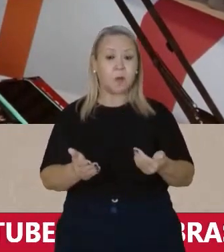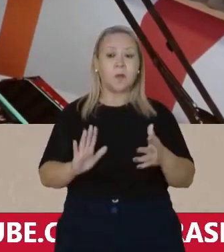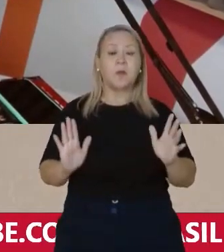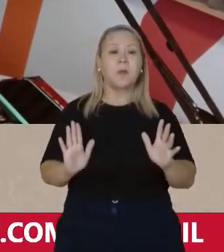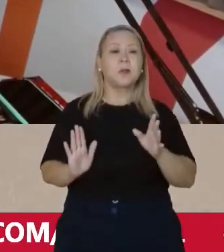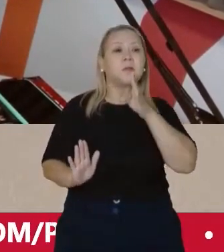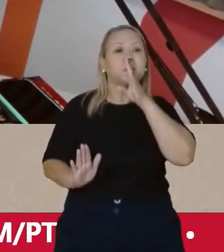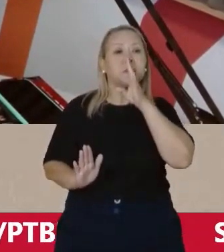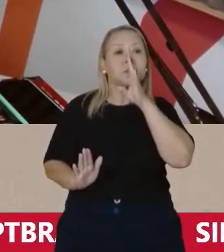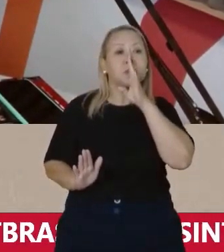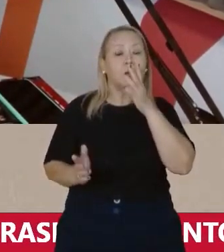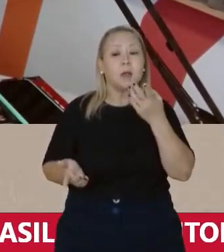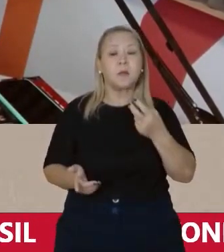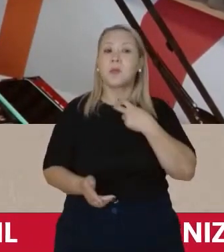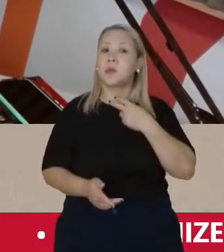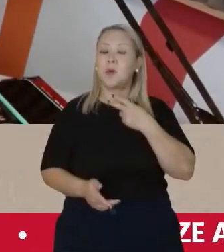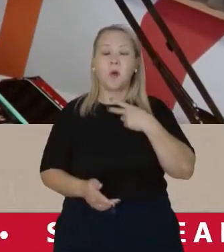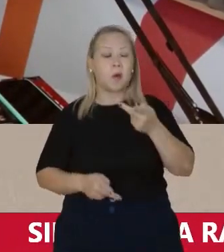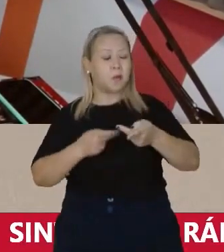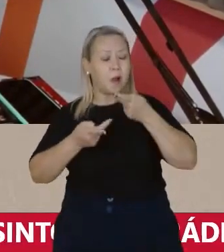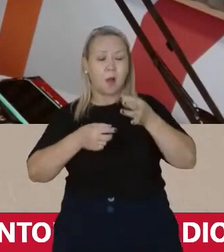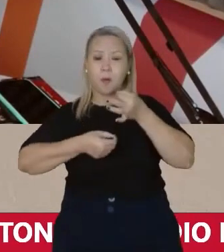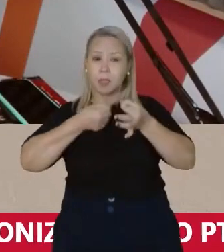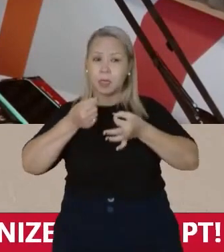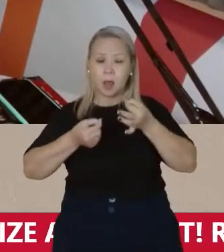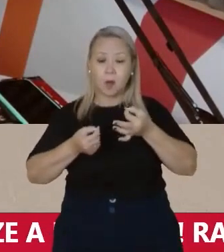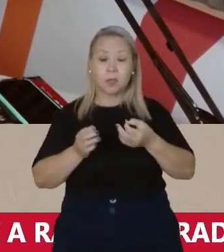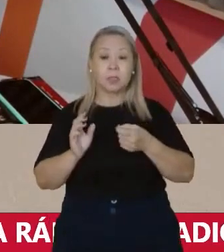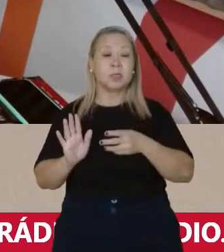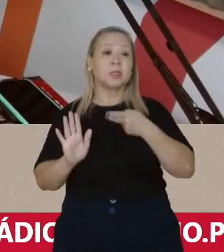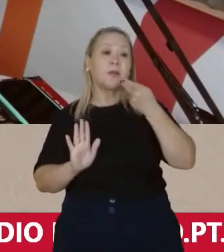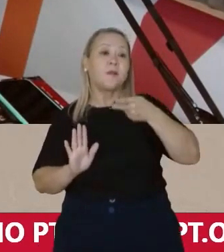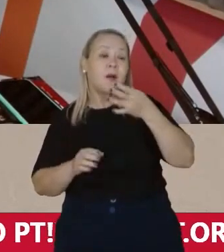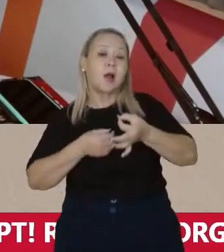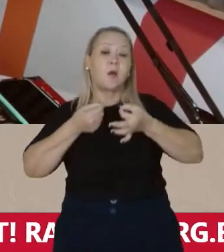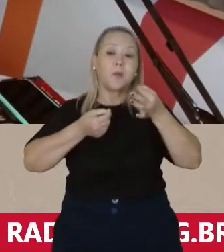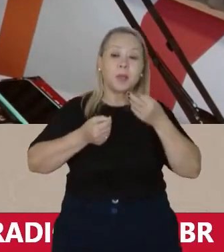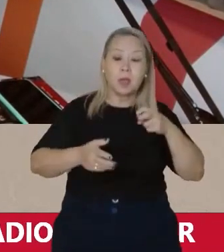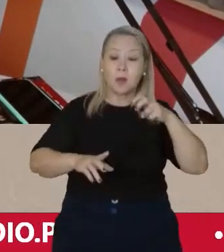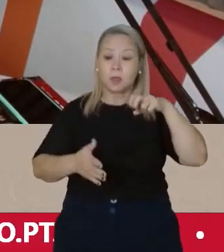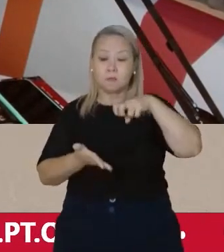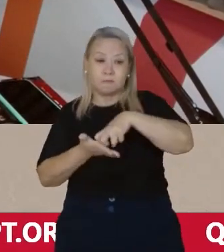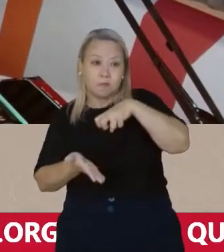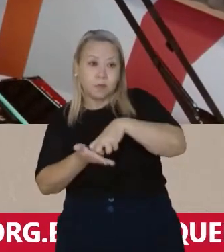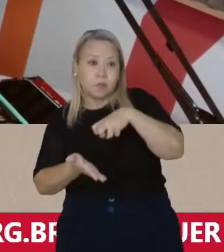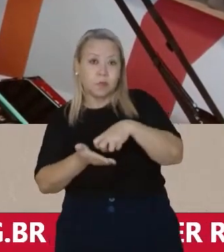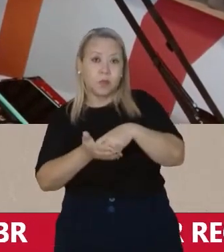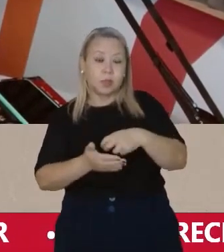maioria silenciosa, porque eles não podem se manifestar. Se eles se manifestarem, são punidos por algumas denominações que, infelizmente,